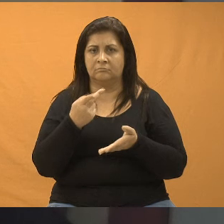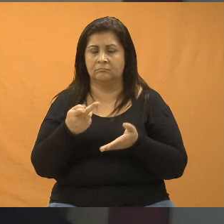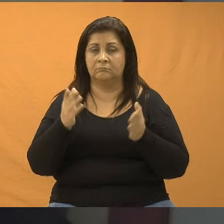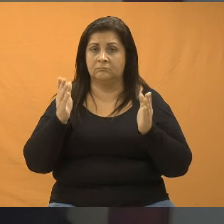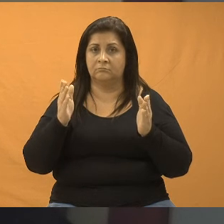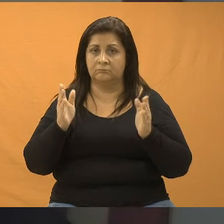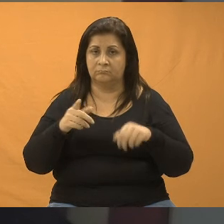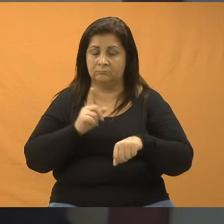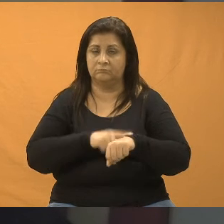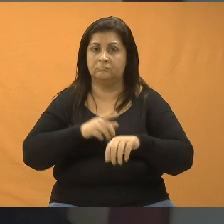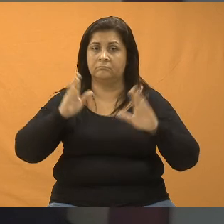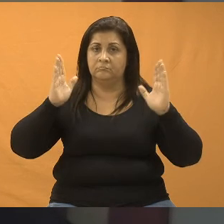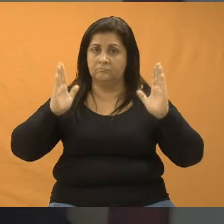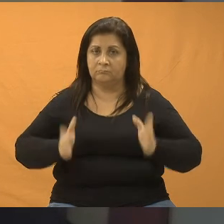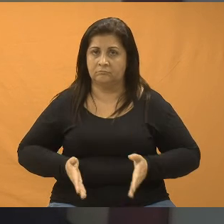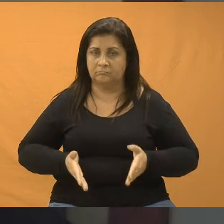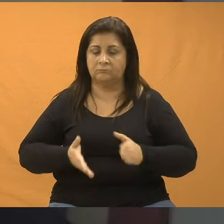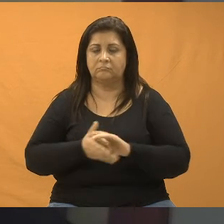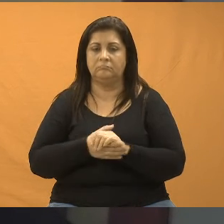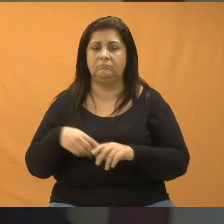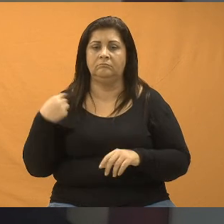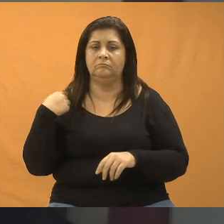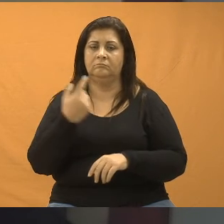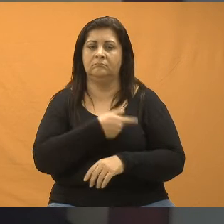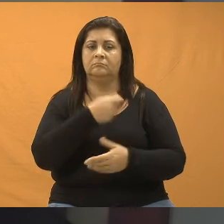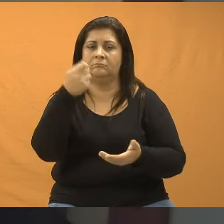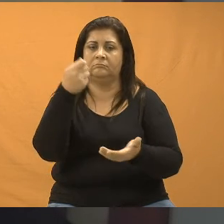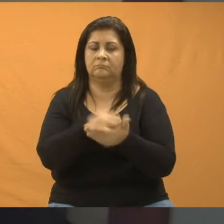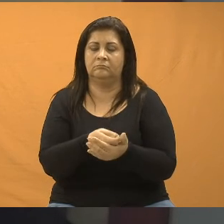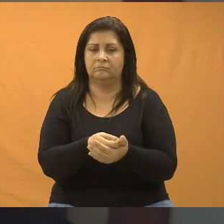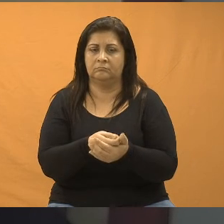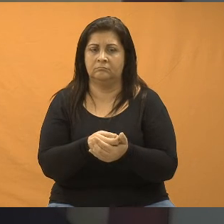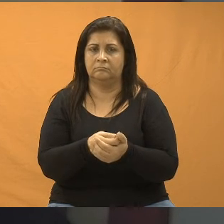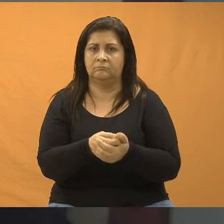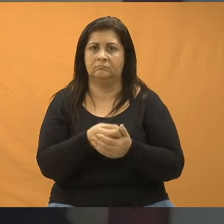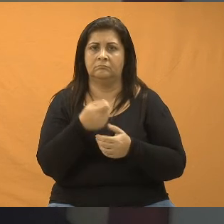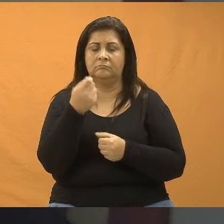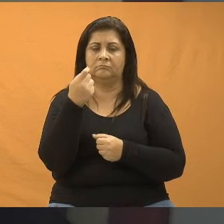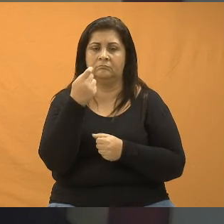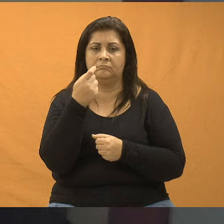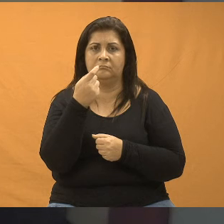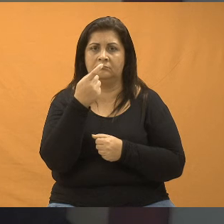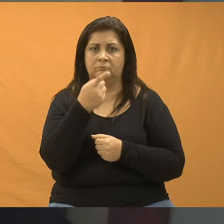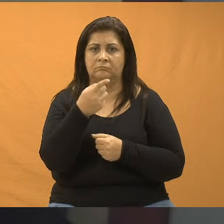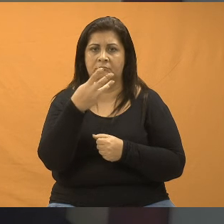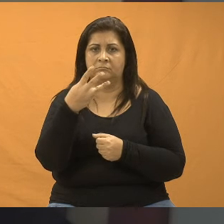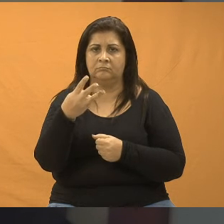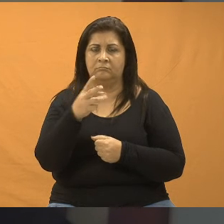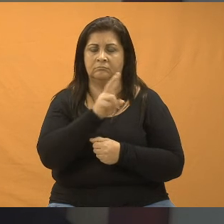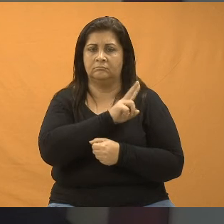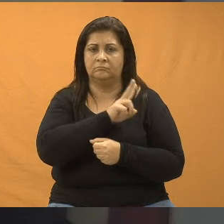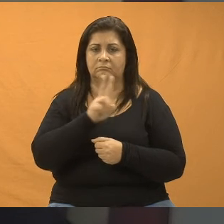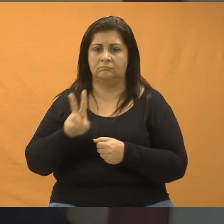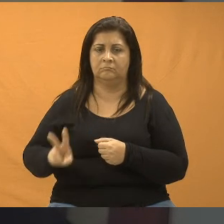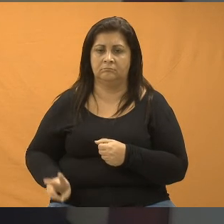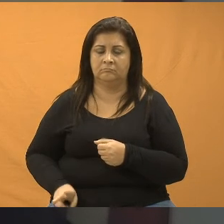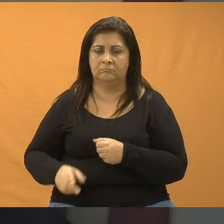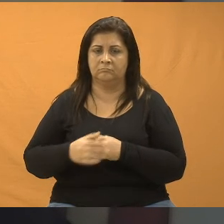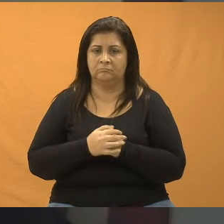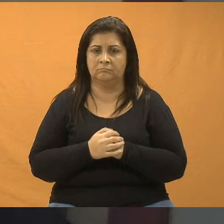atualidade. Nós pagamos 13 vereadores, mais